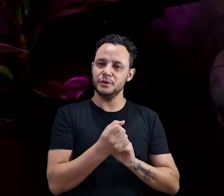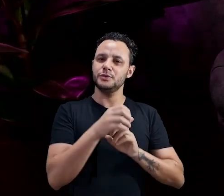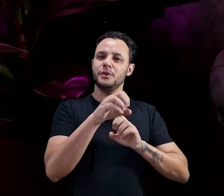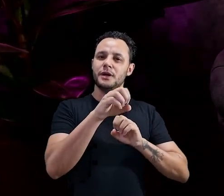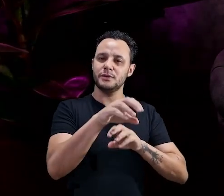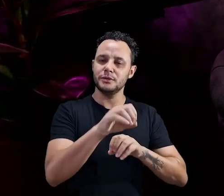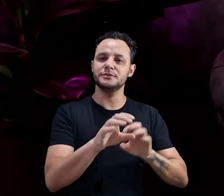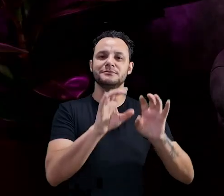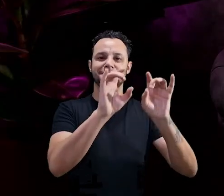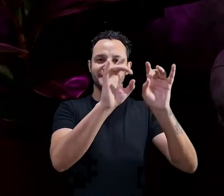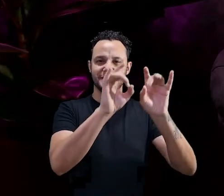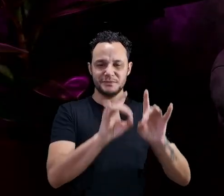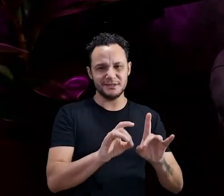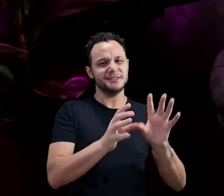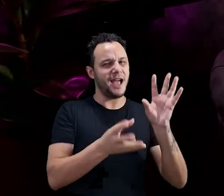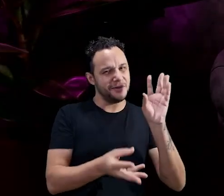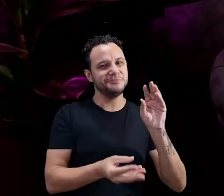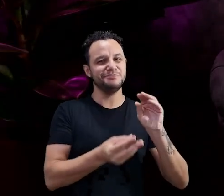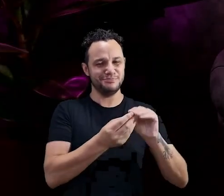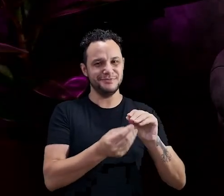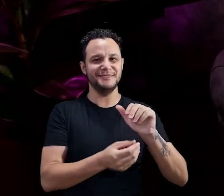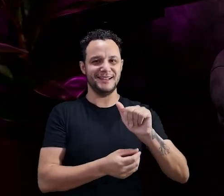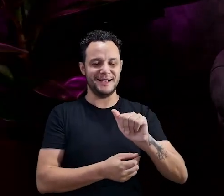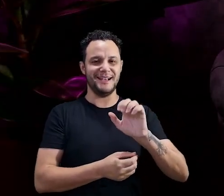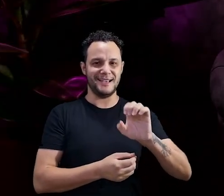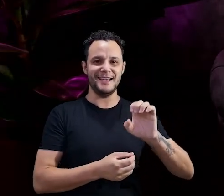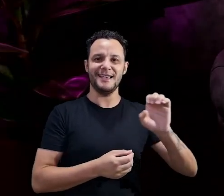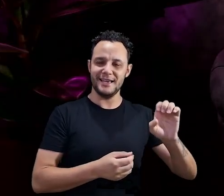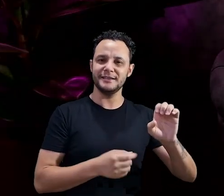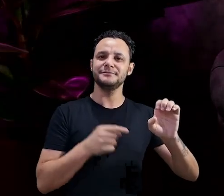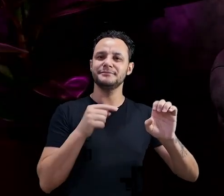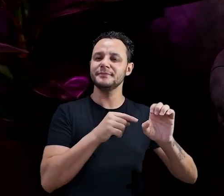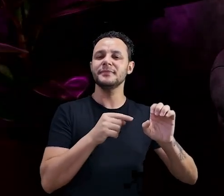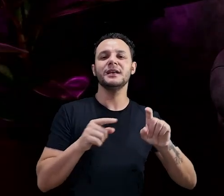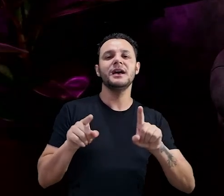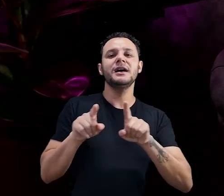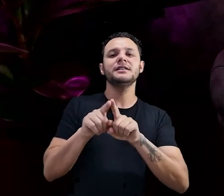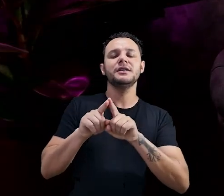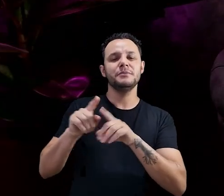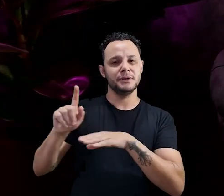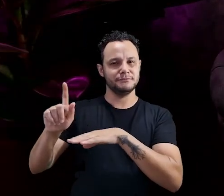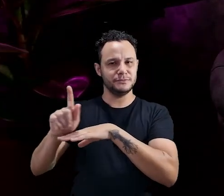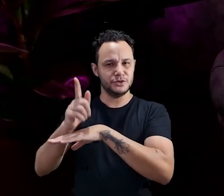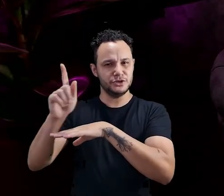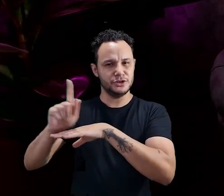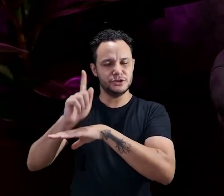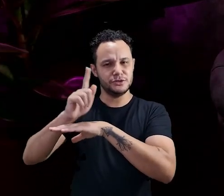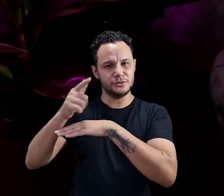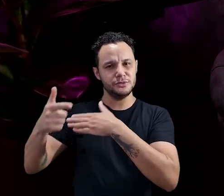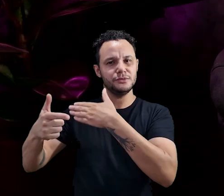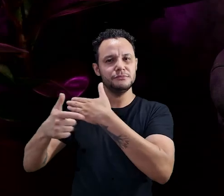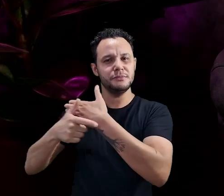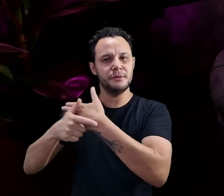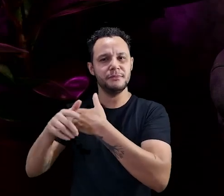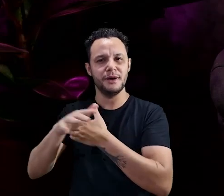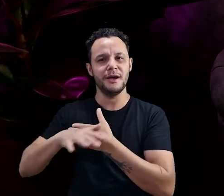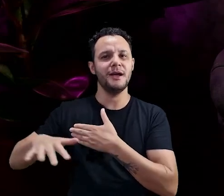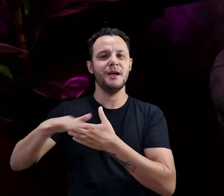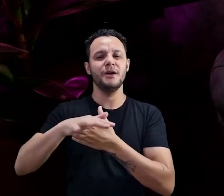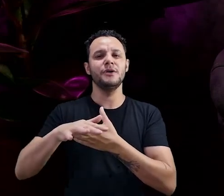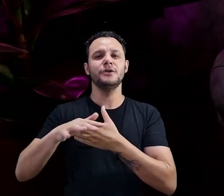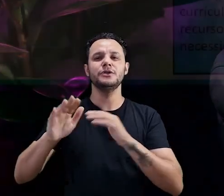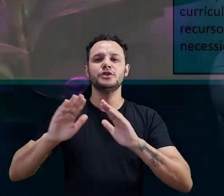Atendimento Educacional Especializado, que eu vou passar a chamar de AEE de agora em diante, e do papel do gestor um pouco